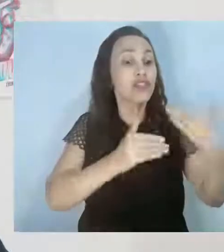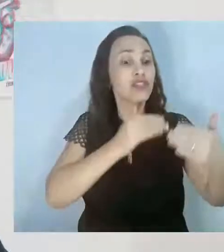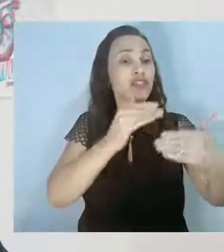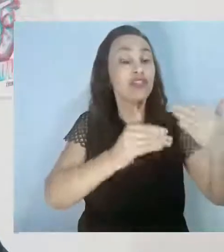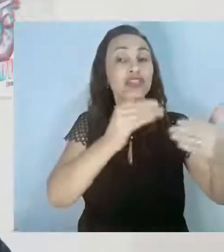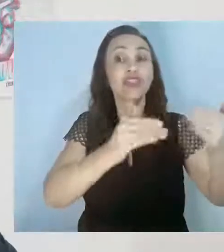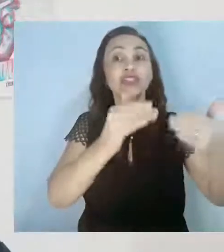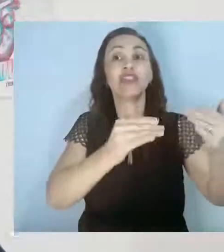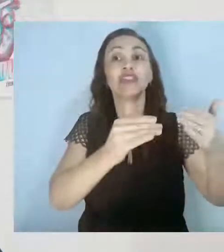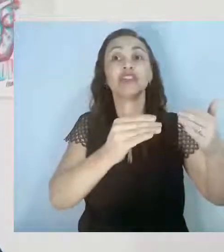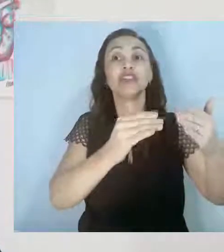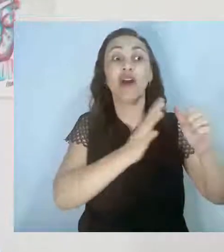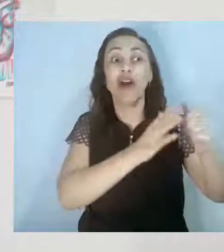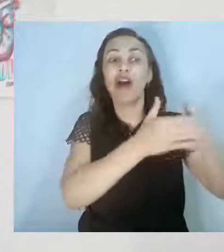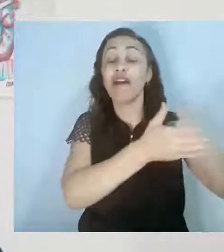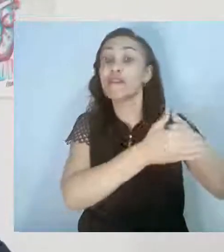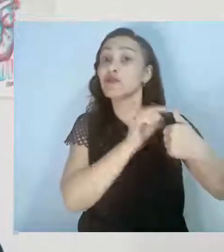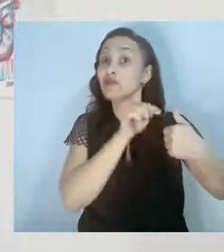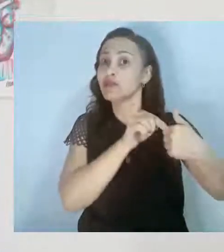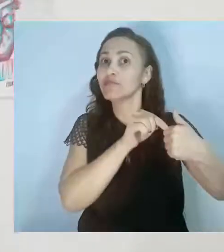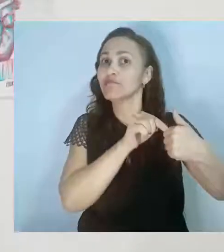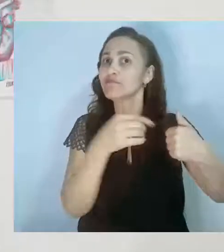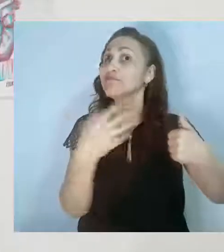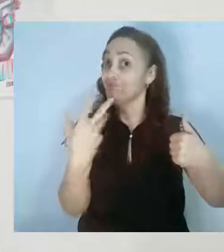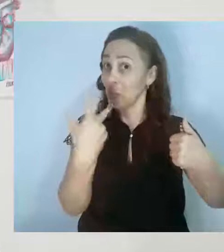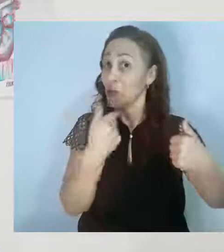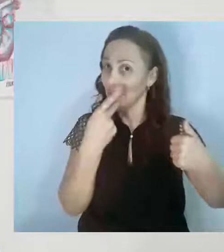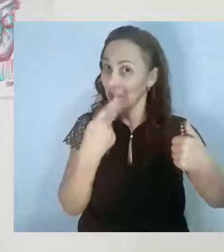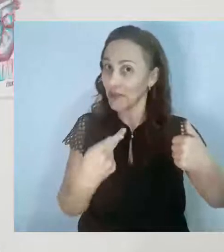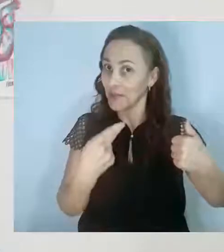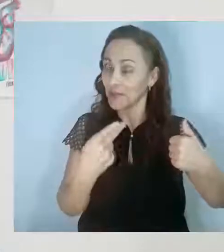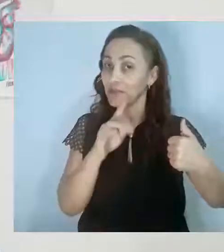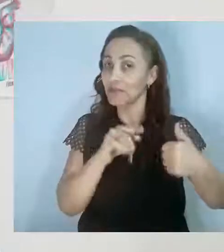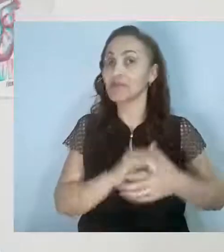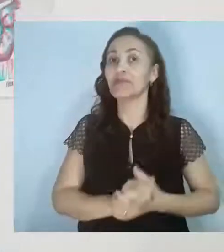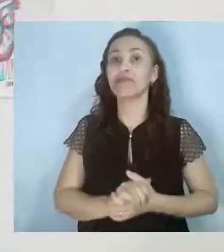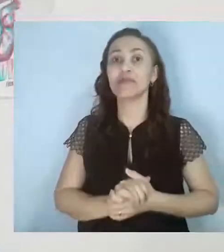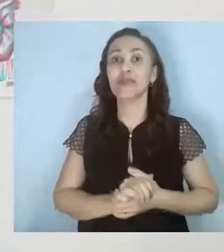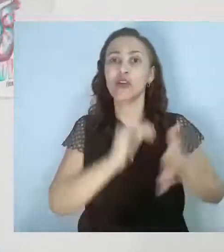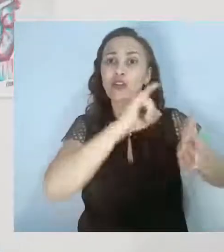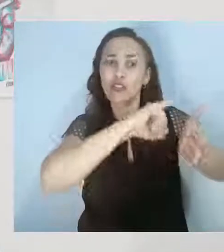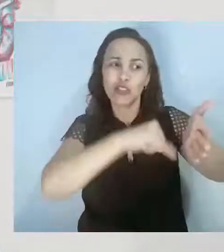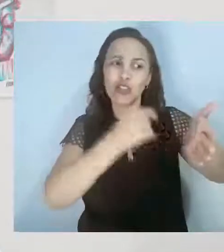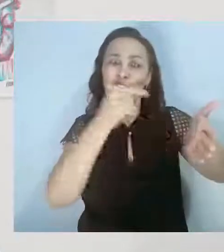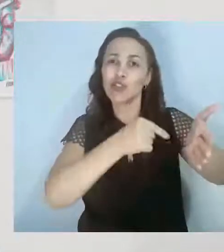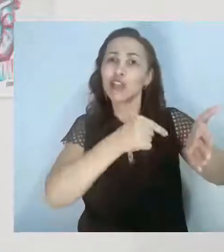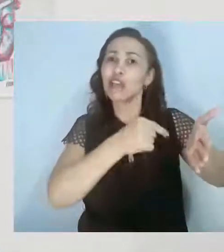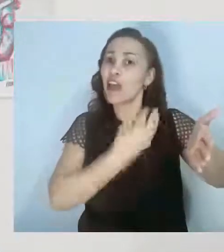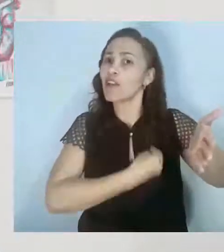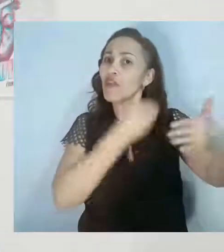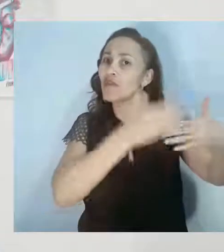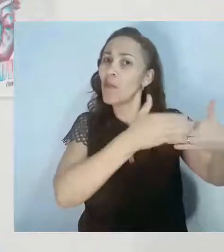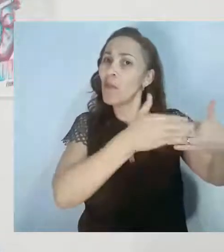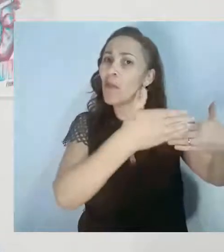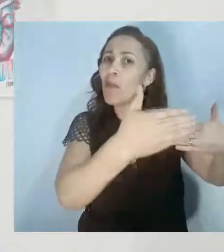discreta e escondida. Olha que coisa bonita, né? Ele fala que São José passa despercebido. De fato, na